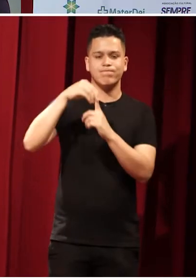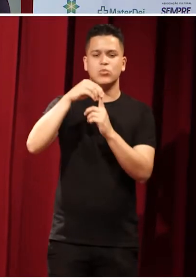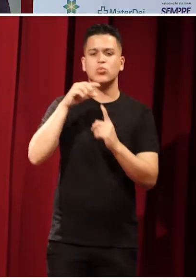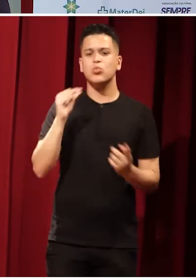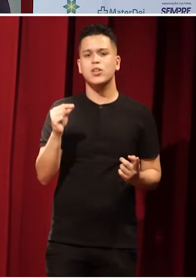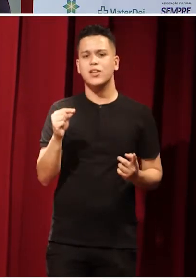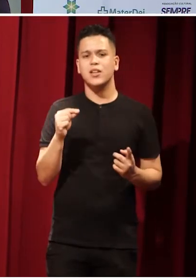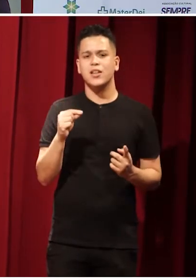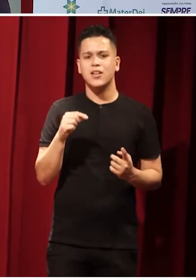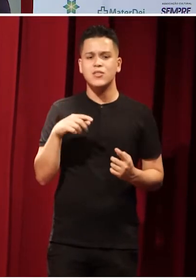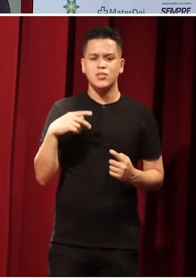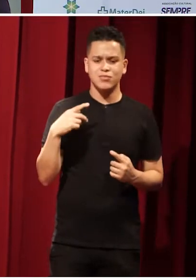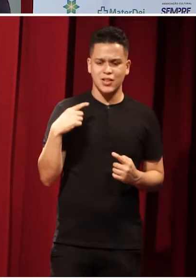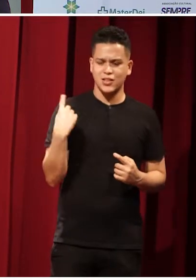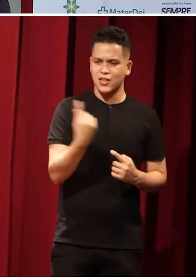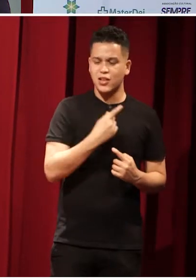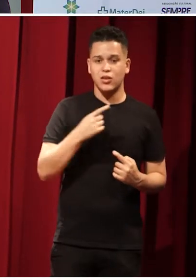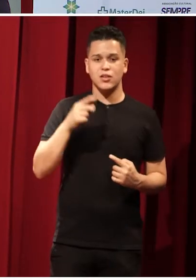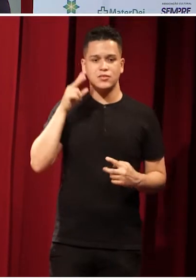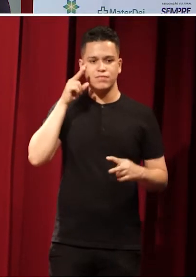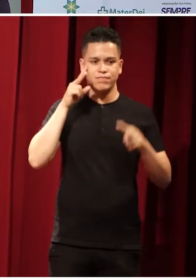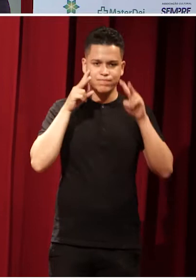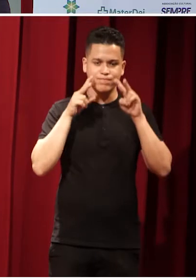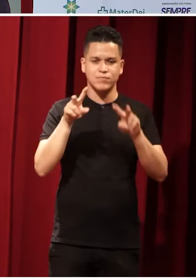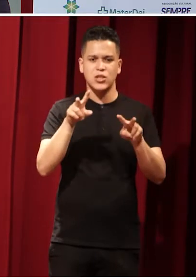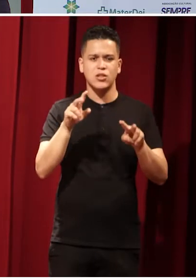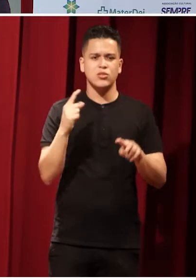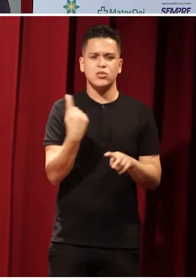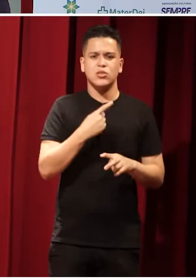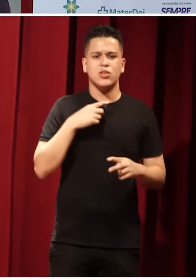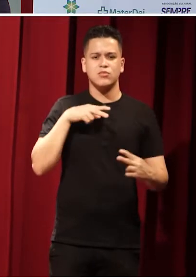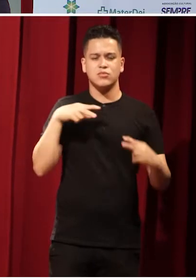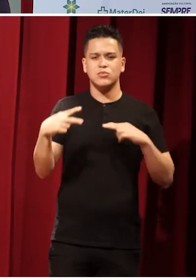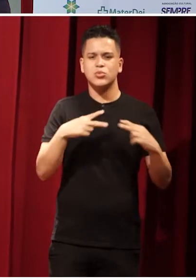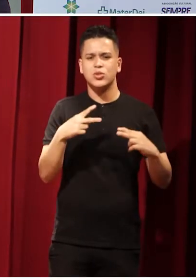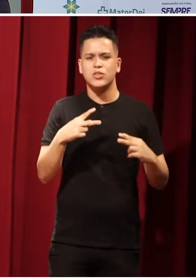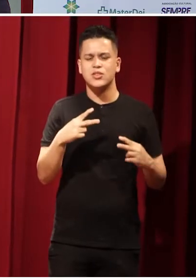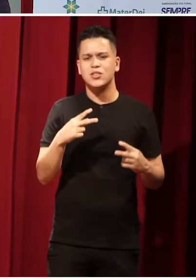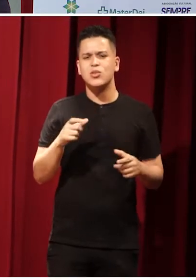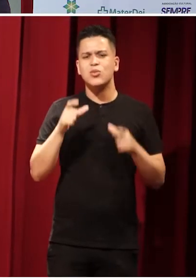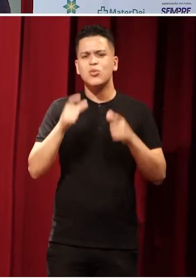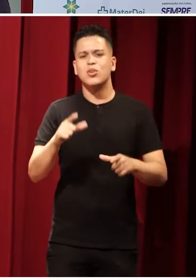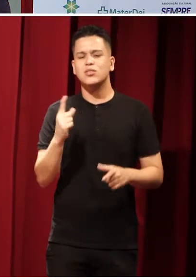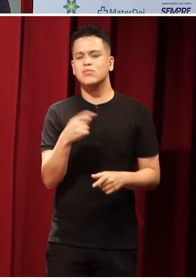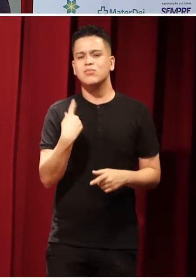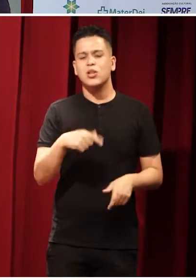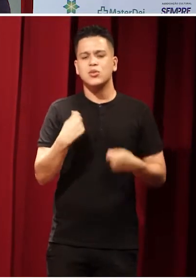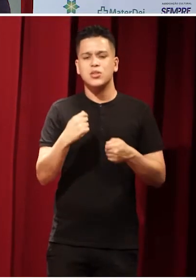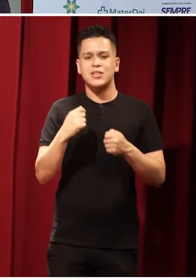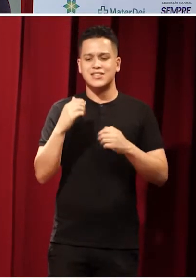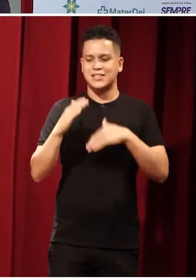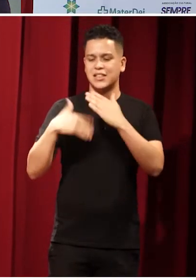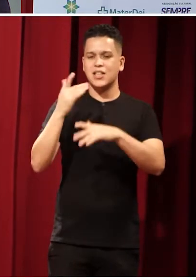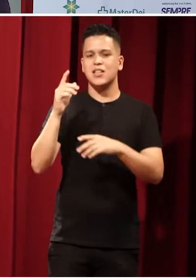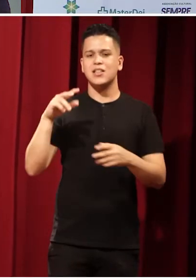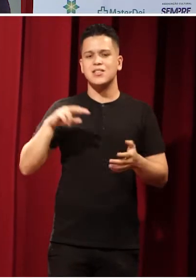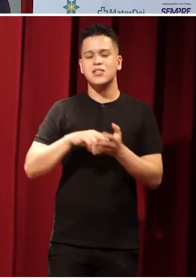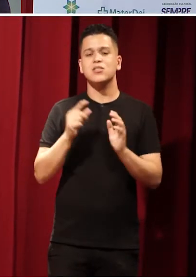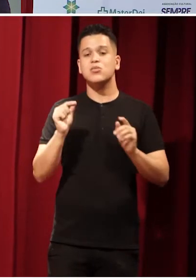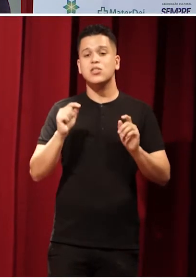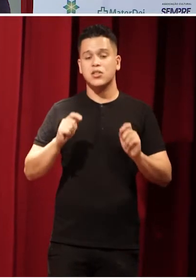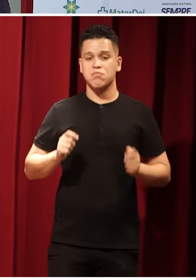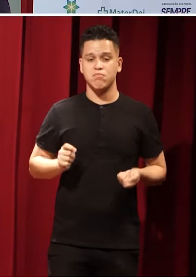com uma visão do que é crescimento econômico a serviço do desenvolvimento. Porque